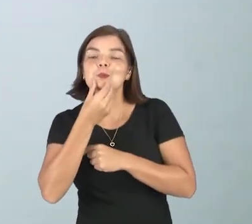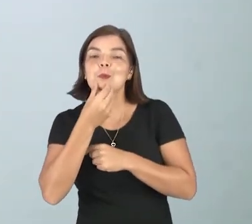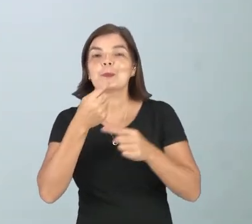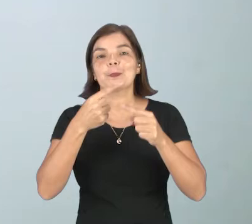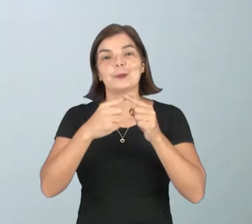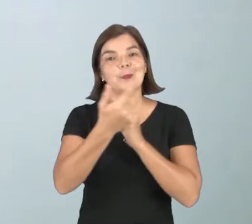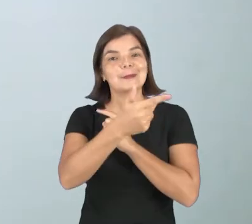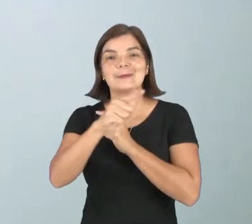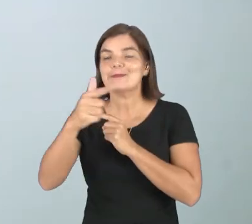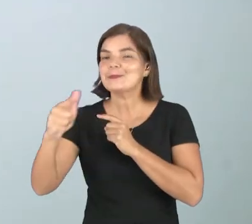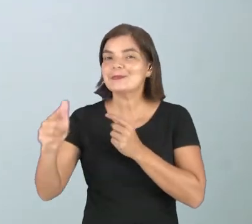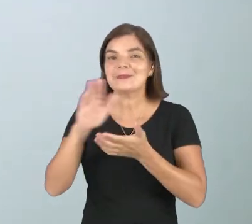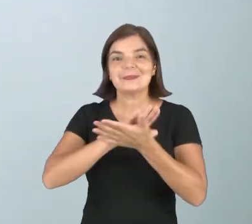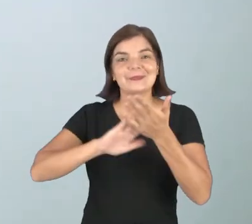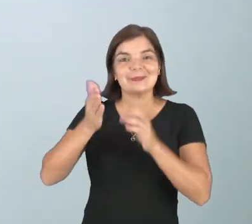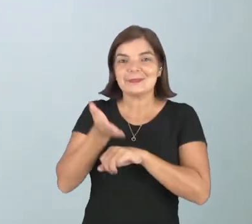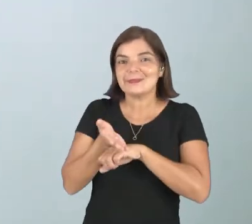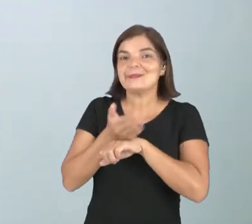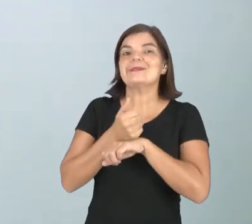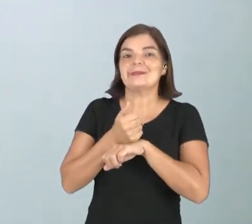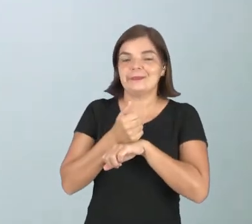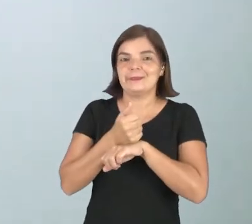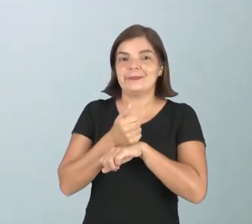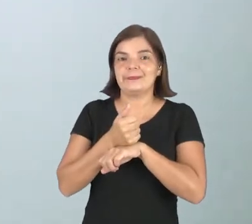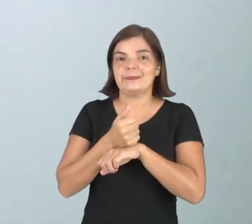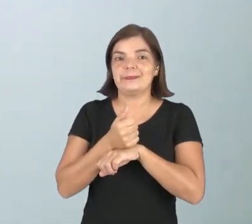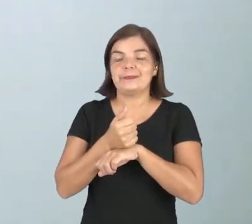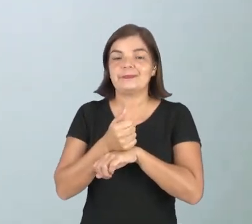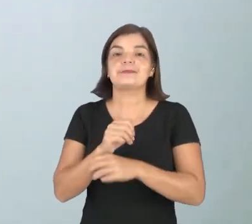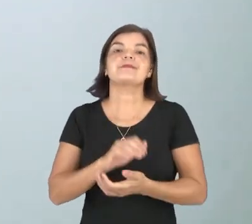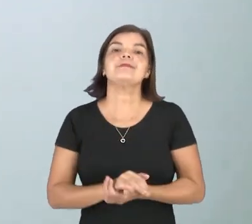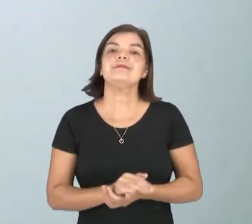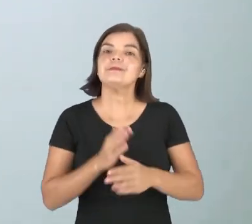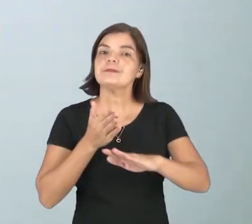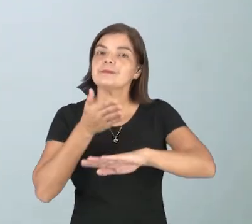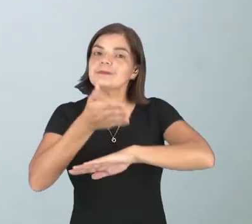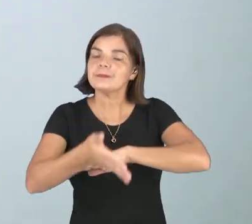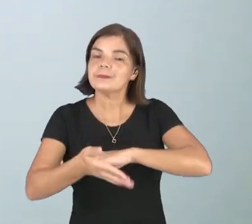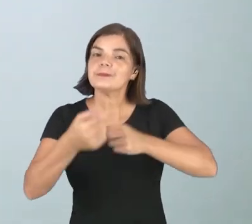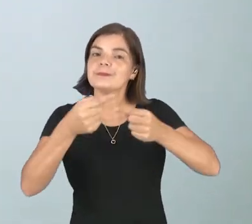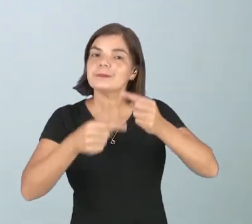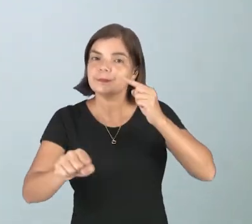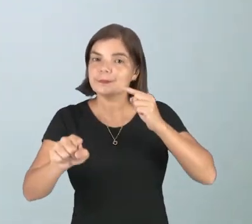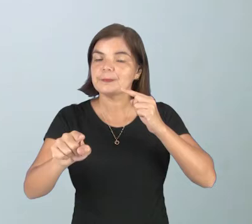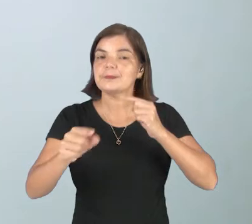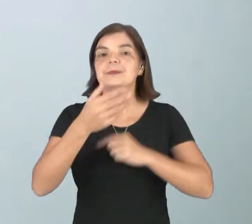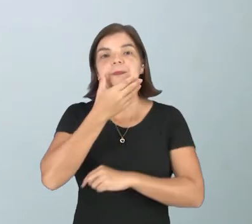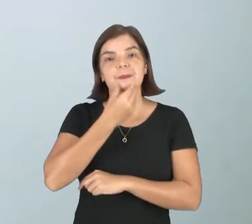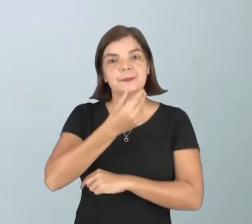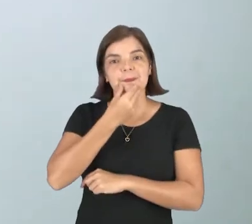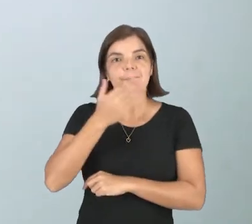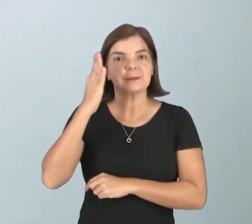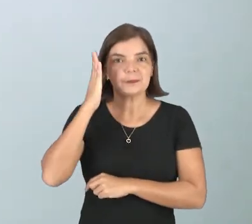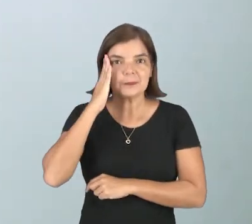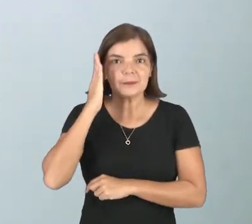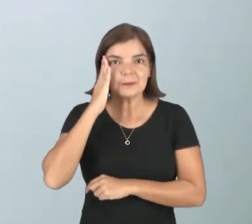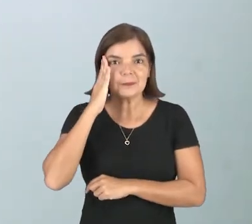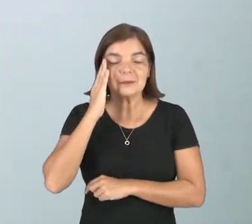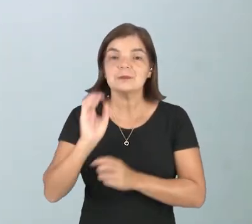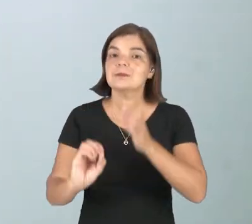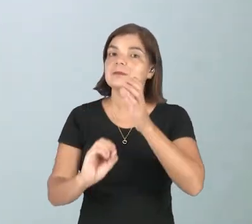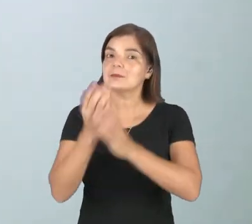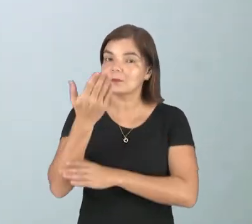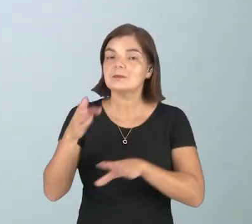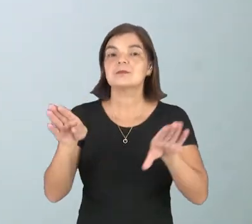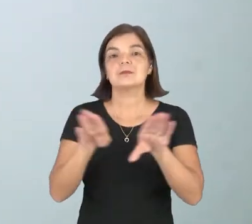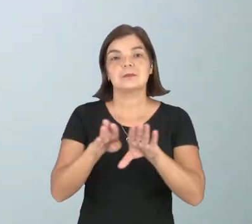É proibida a entrada, é proibido entrada. Entenderam, gente? Isso acontece